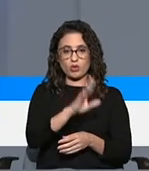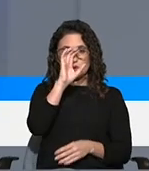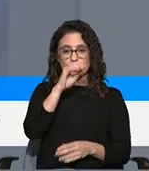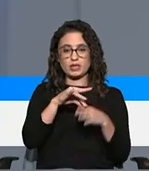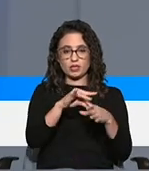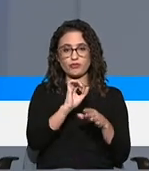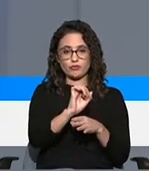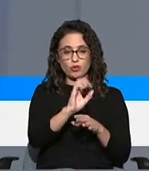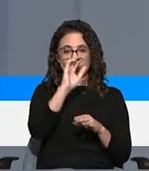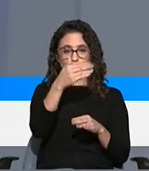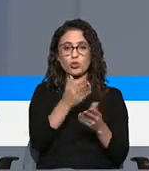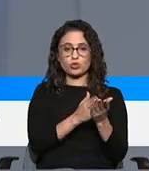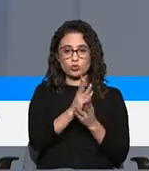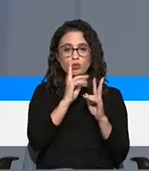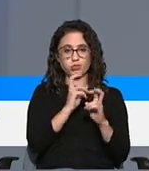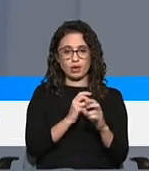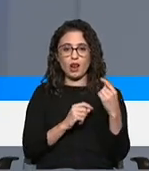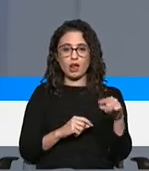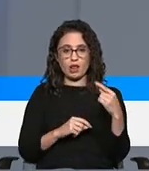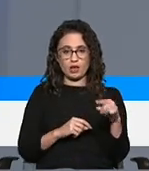Líder continua a ser